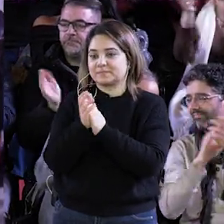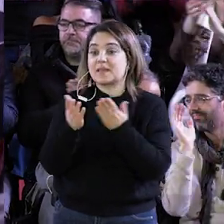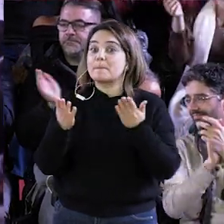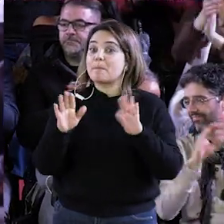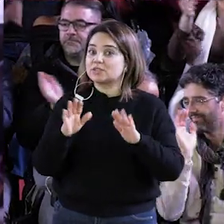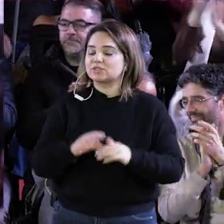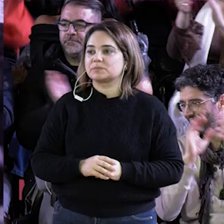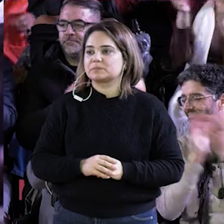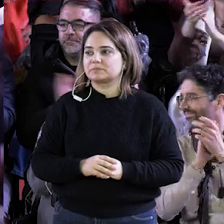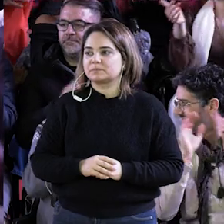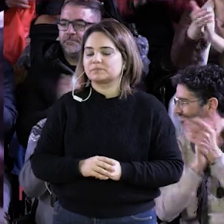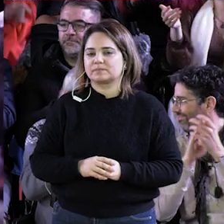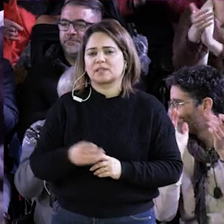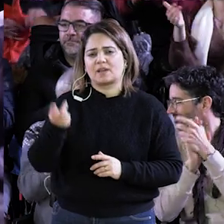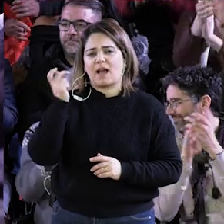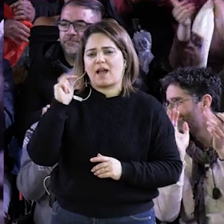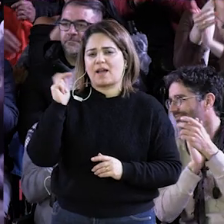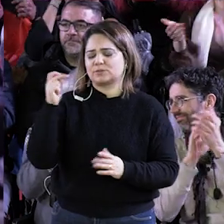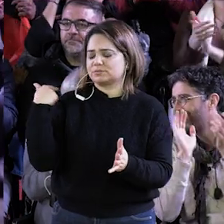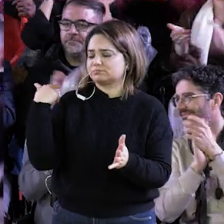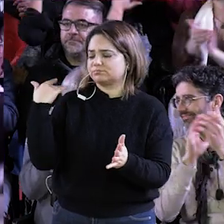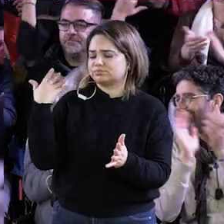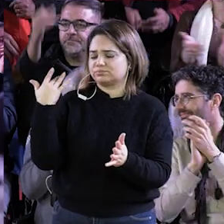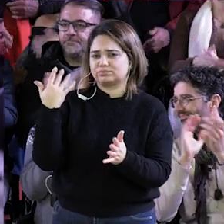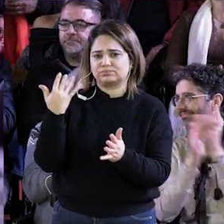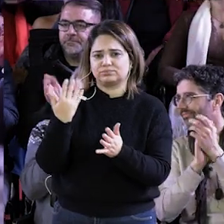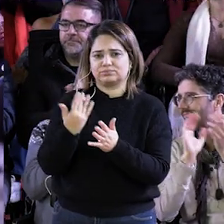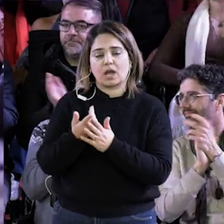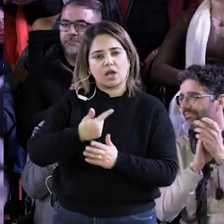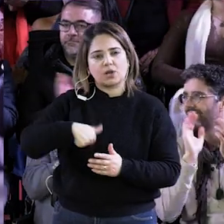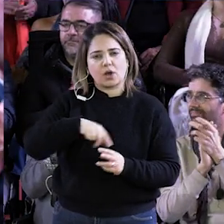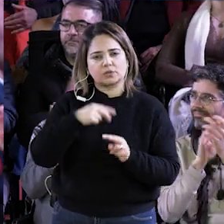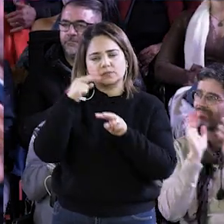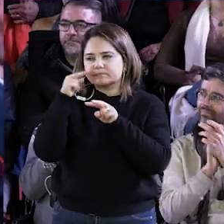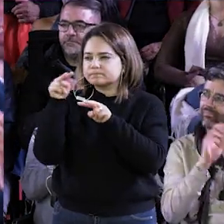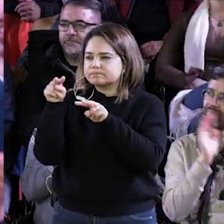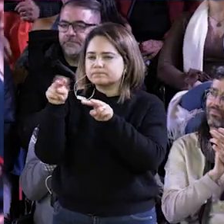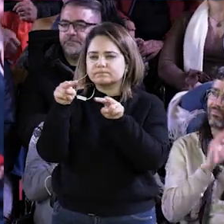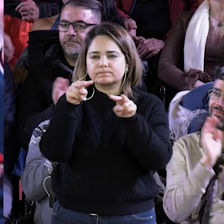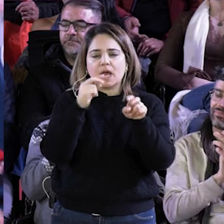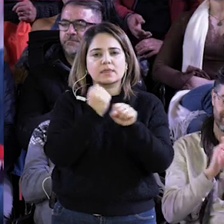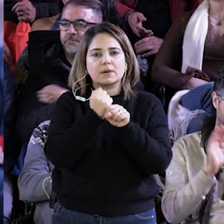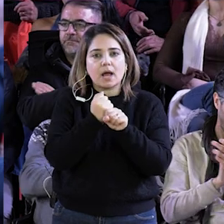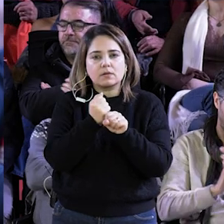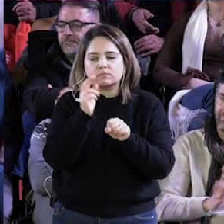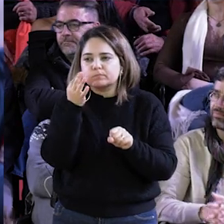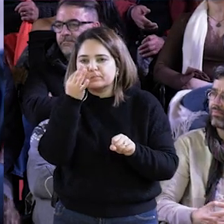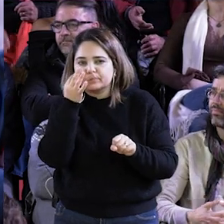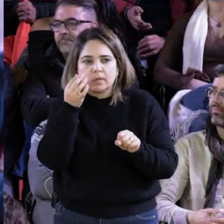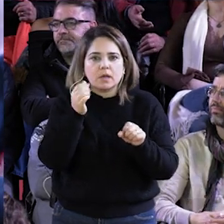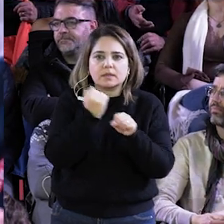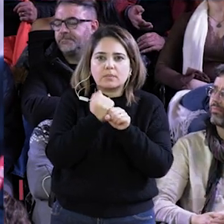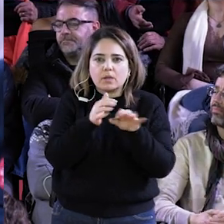Mas, ao longo dos anos, quisemos olhar para esse trabalho invisível, para todo